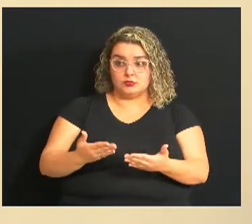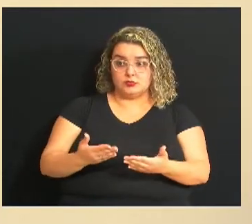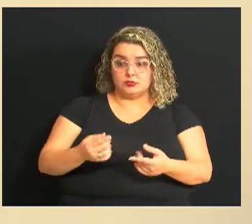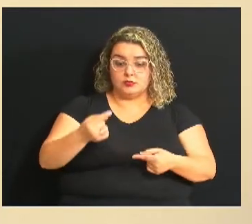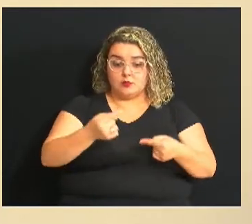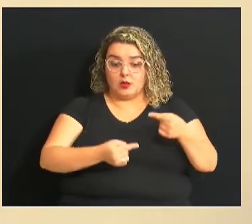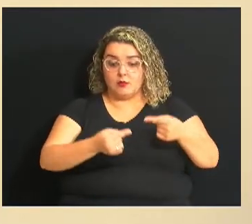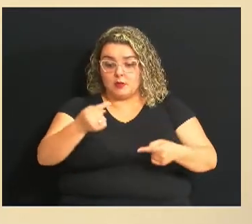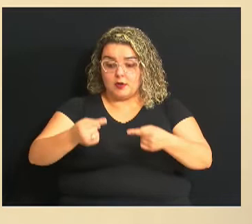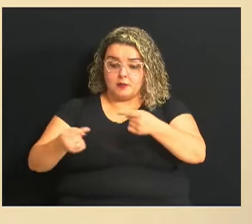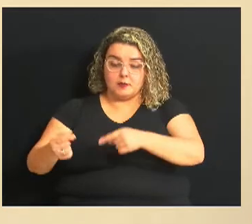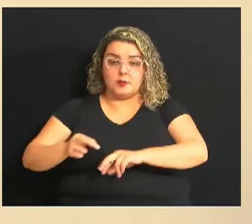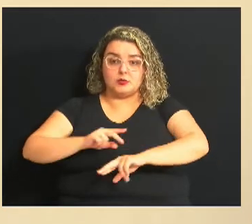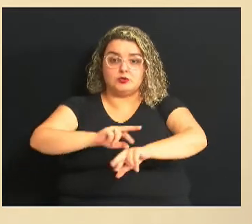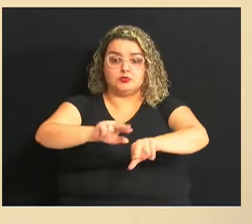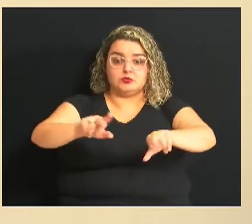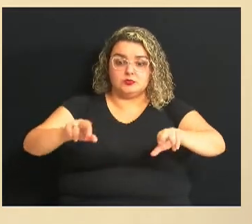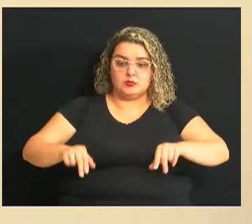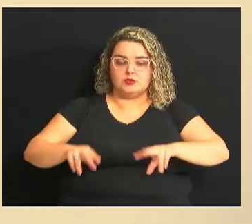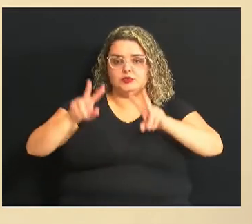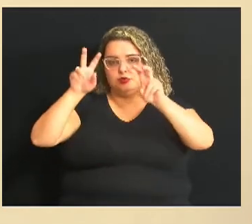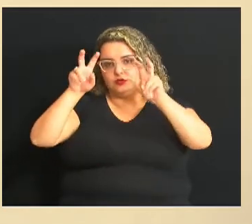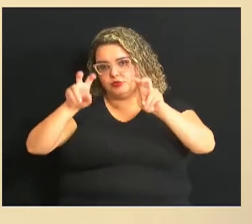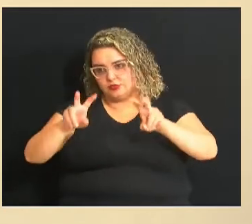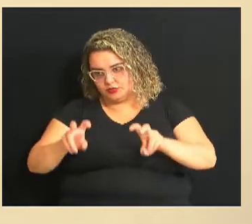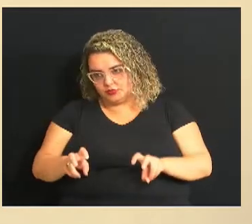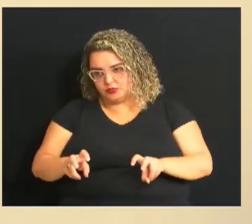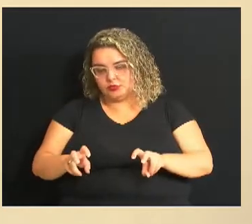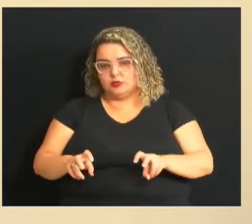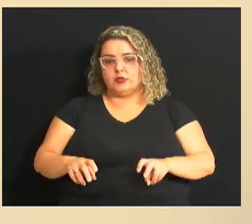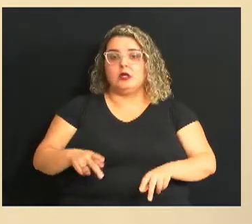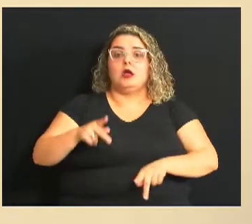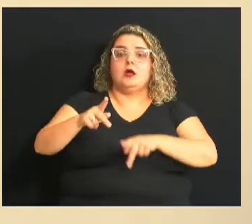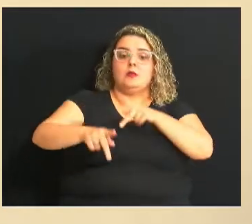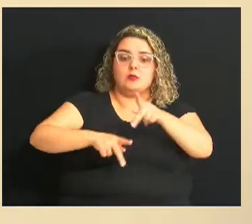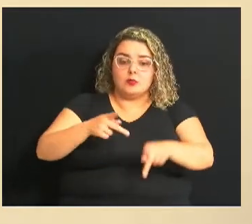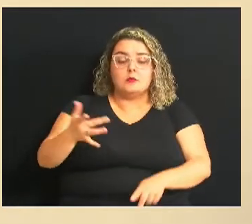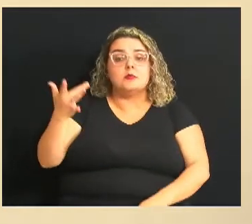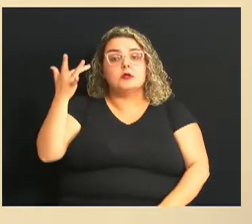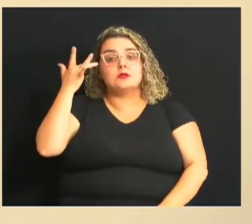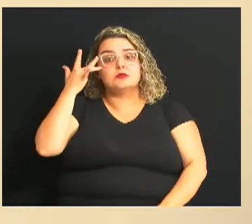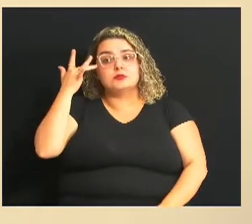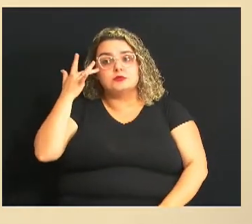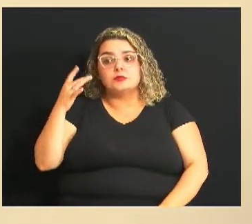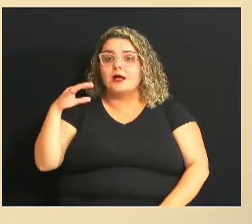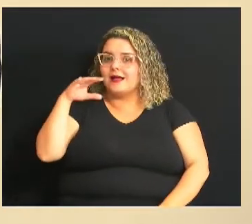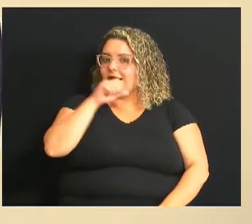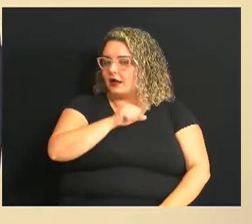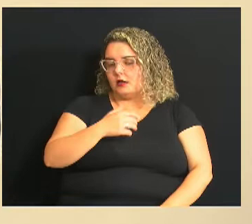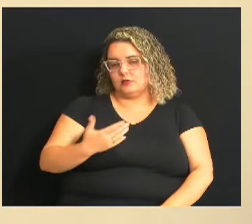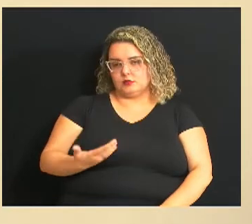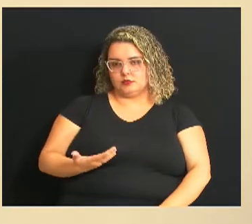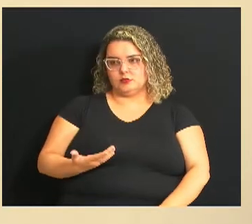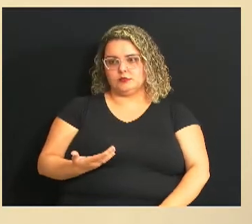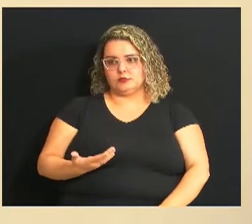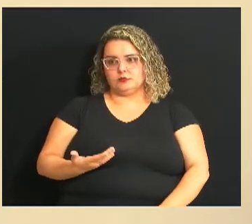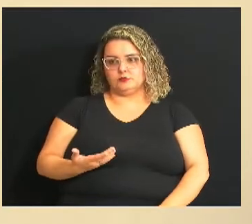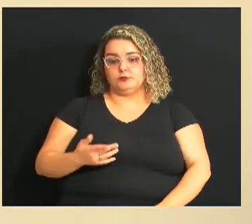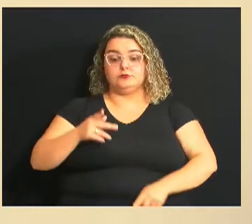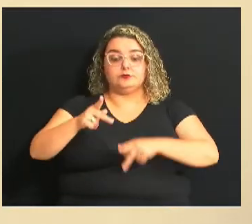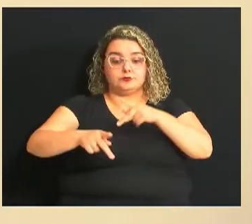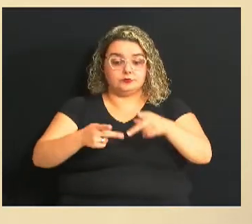discutindo os mais diversos assuntos, onde a população está amadurecendo de forma muito rápida, onde a